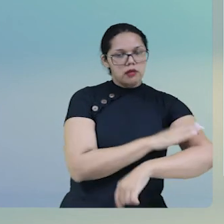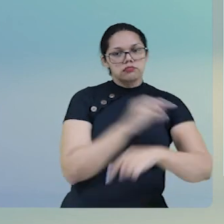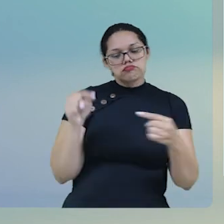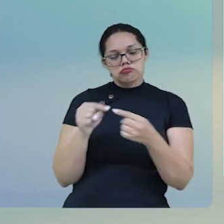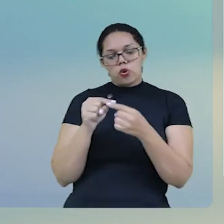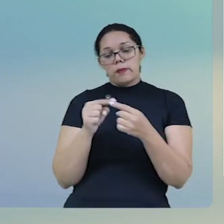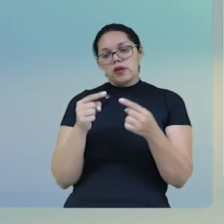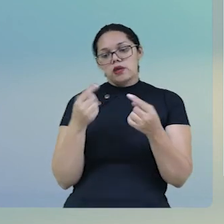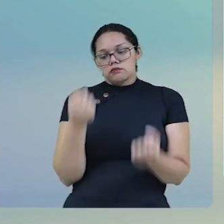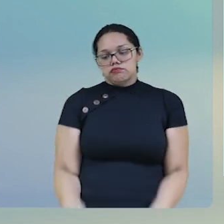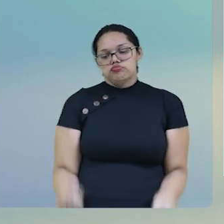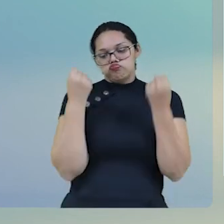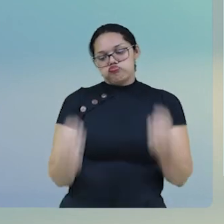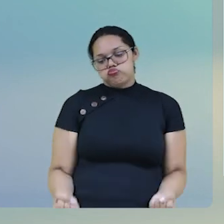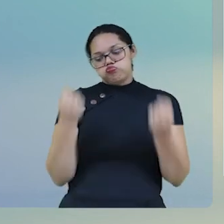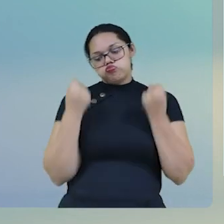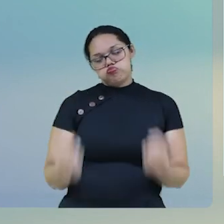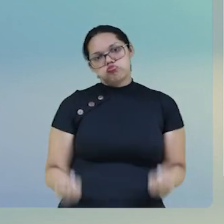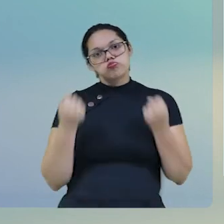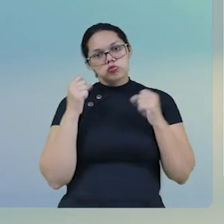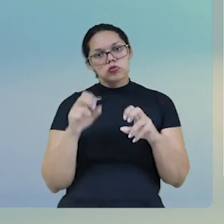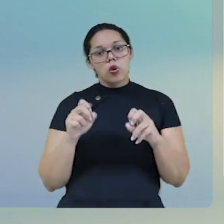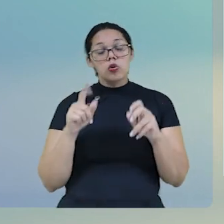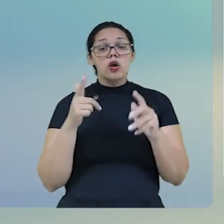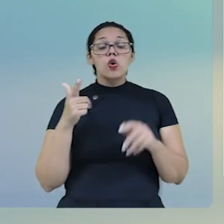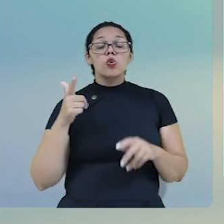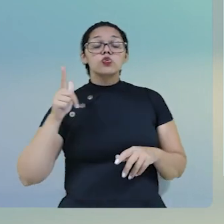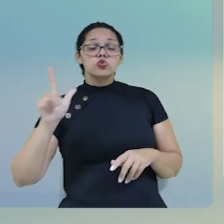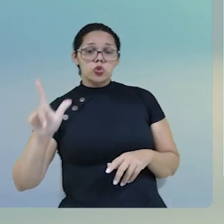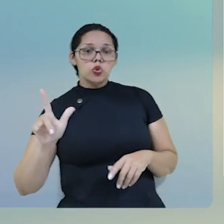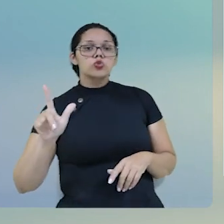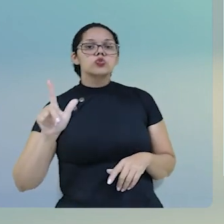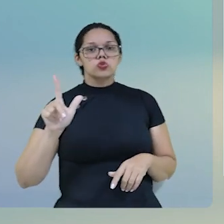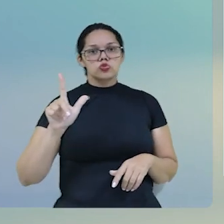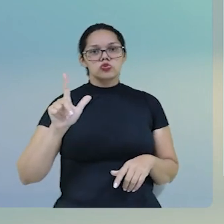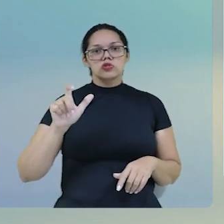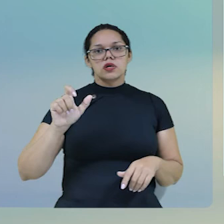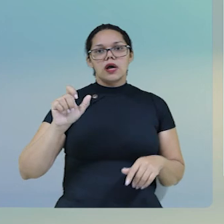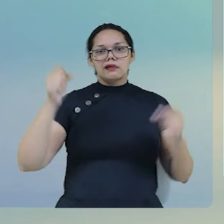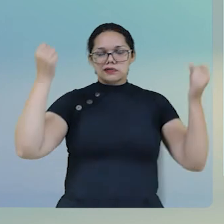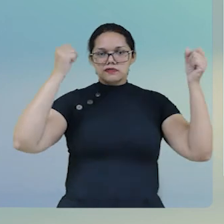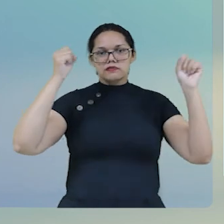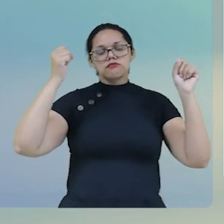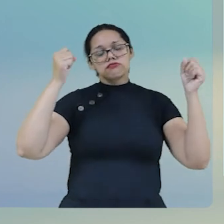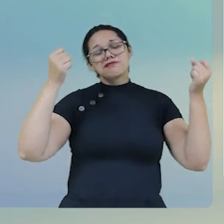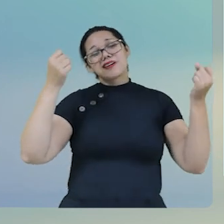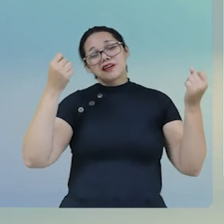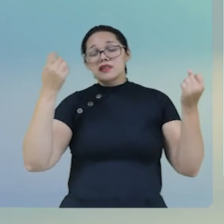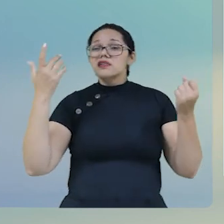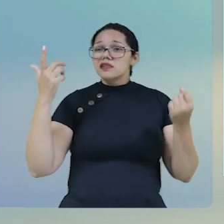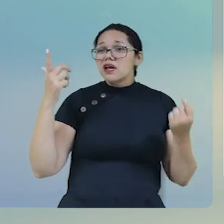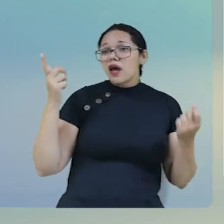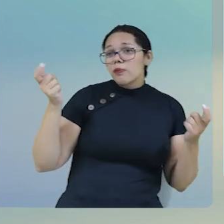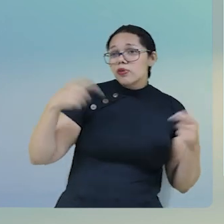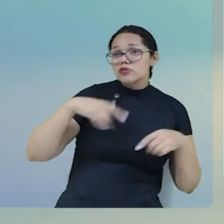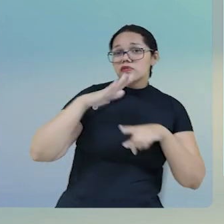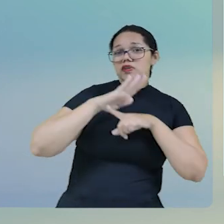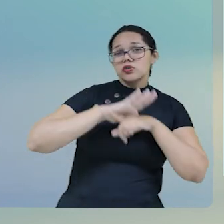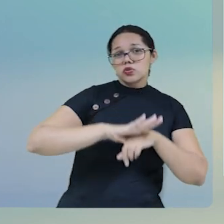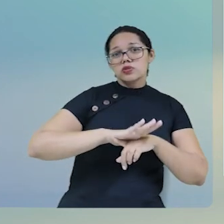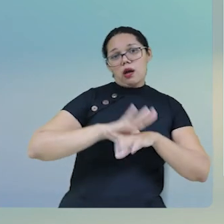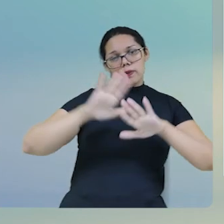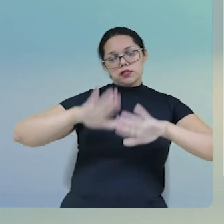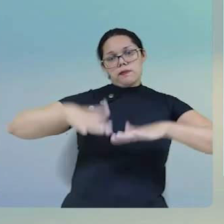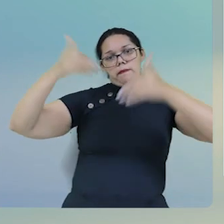musculação. Os outros exercícios vão potencializar? Vão, mas, como a questão está falando, de forma mais rápida,